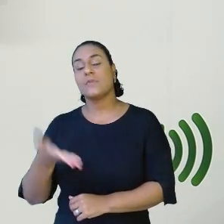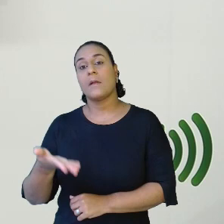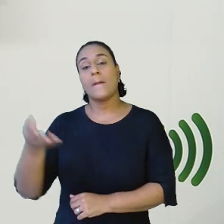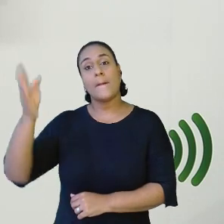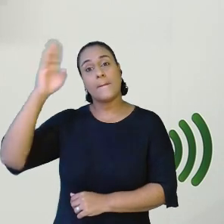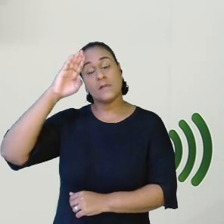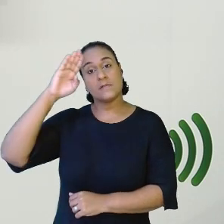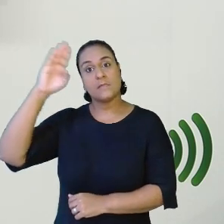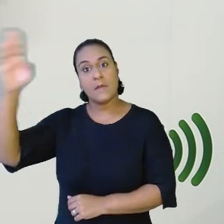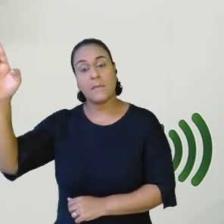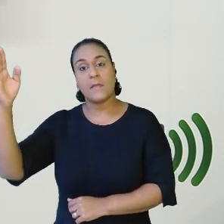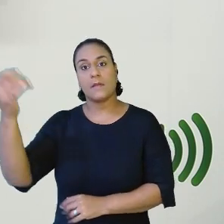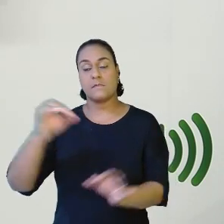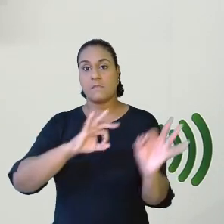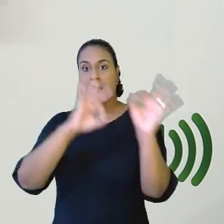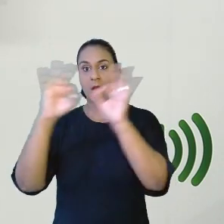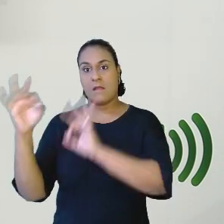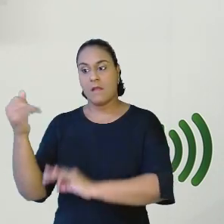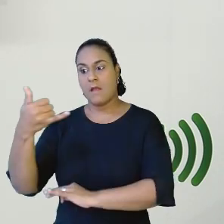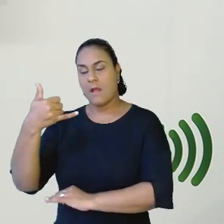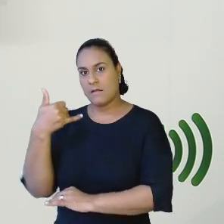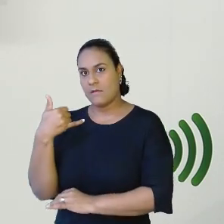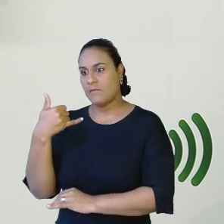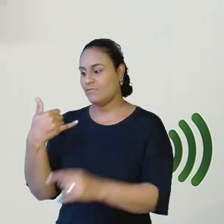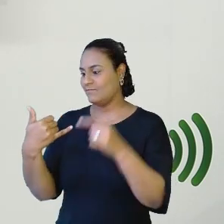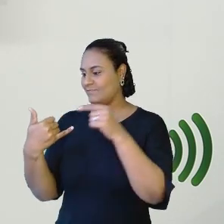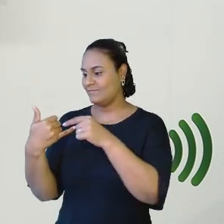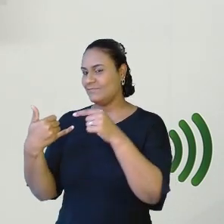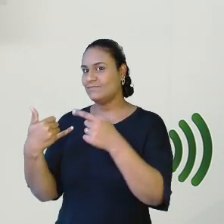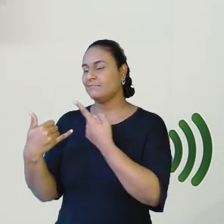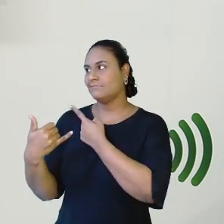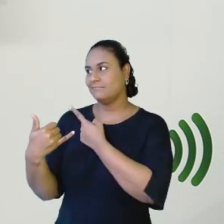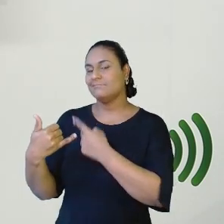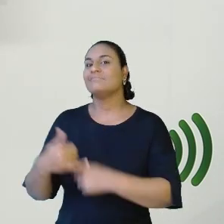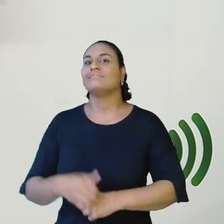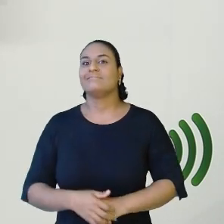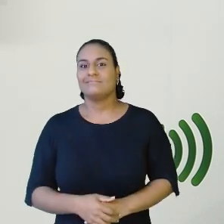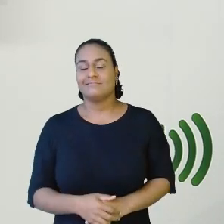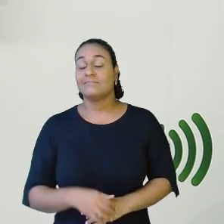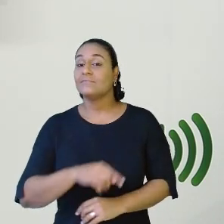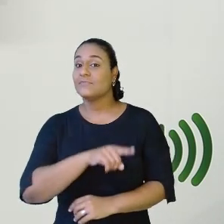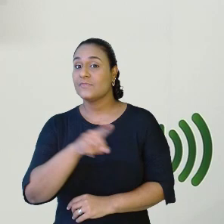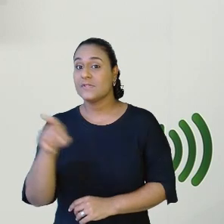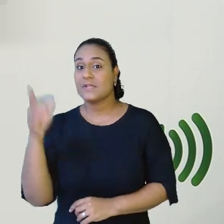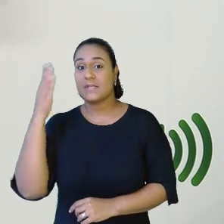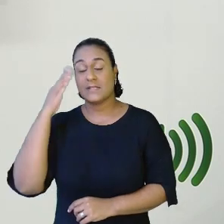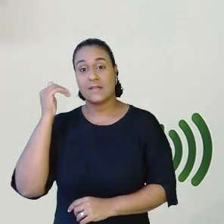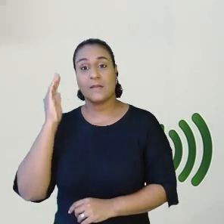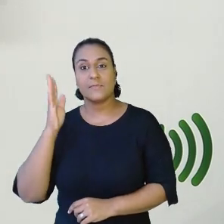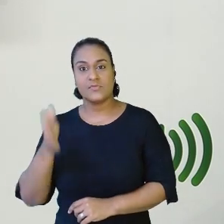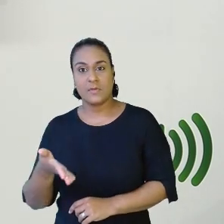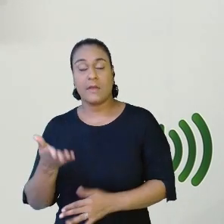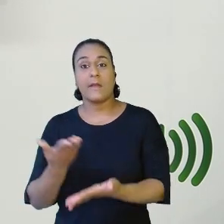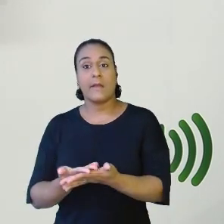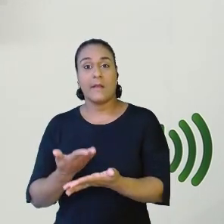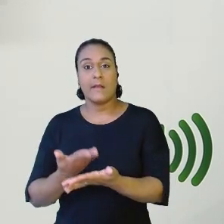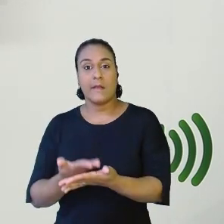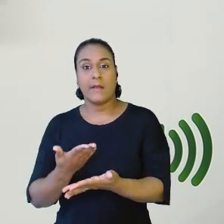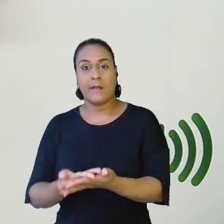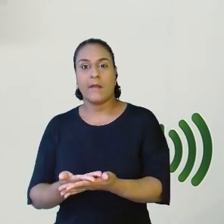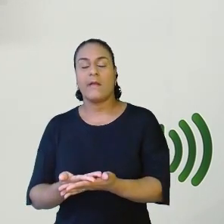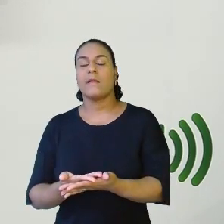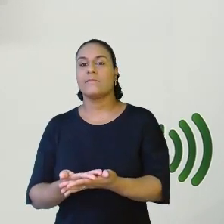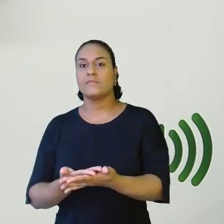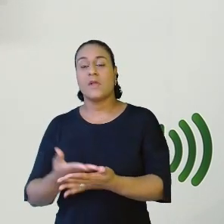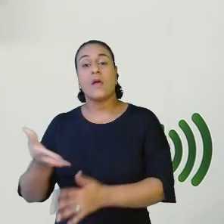para assistir às aulas do Educa Recife, o celular. Não é? Então, vocês já sabem que essas aulas, elas passam